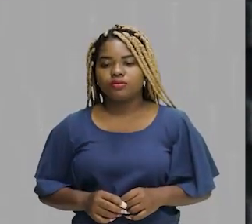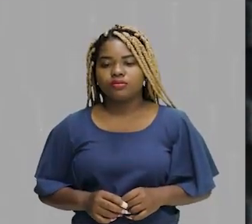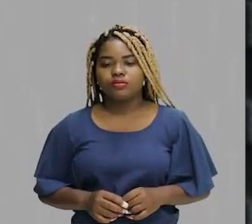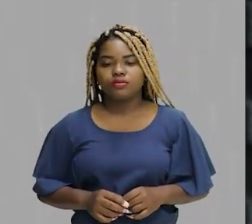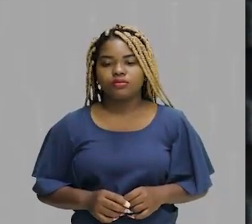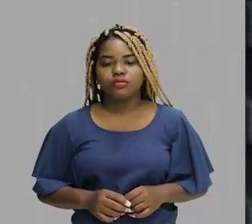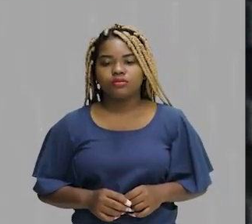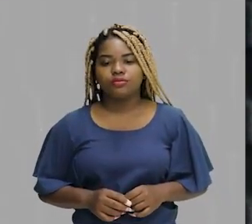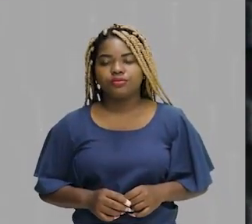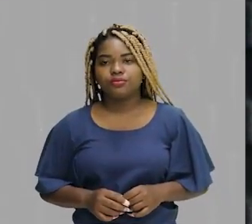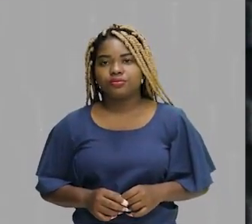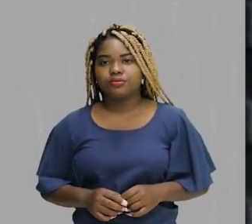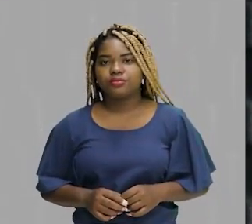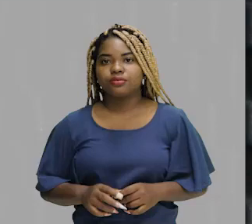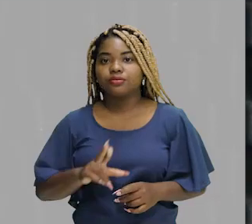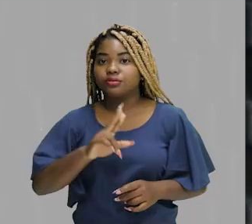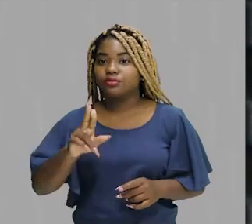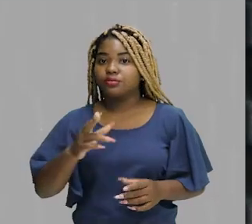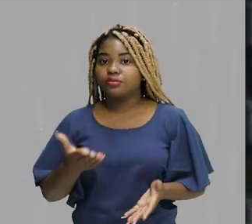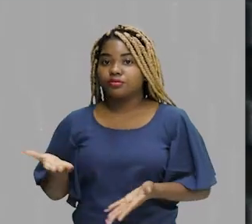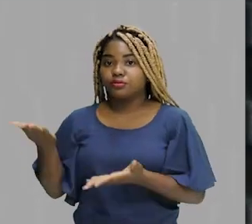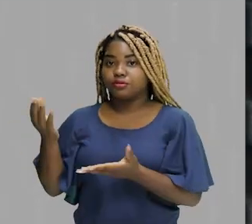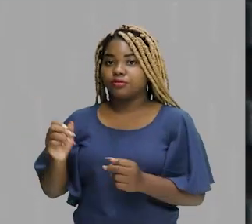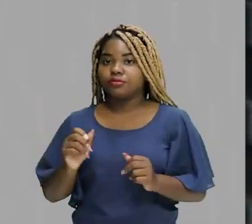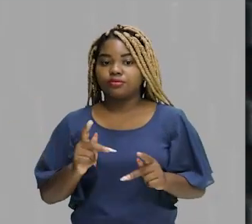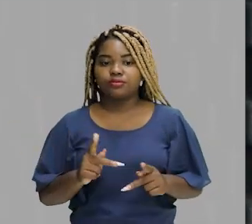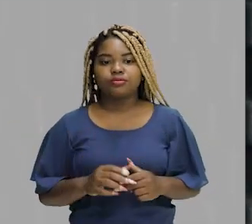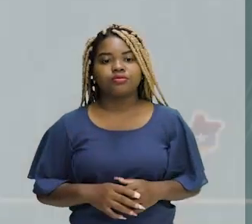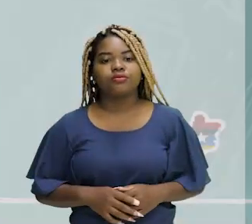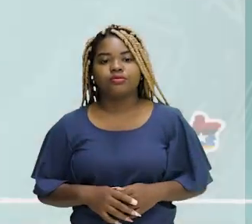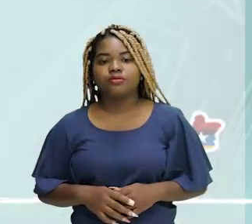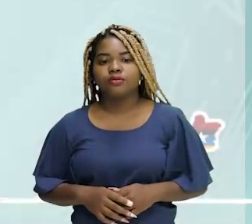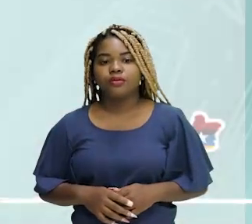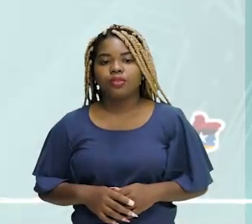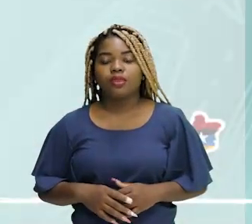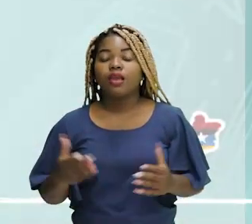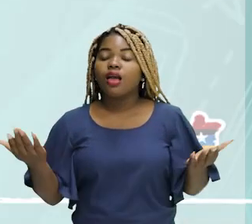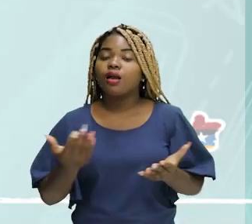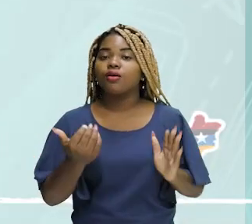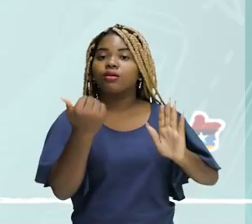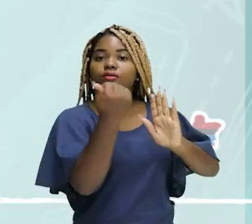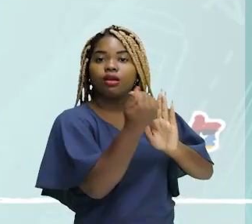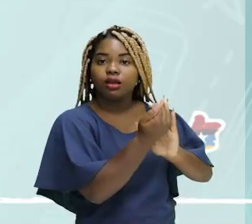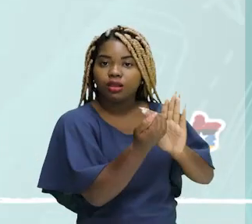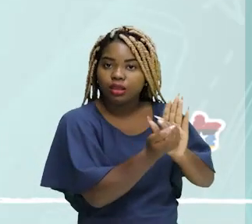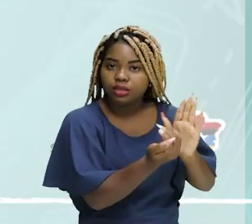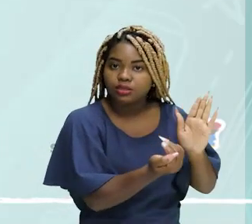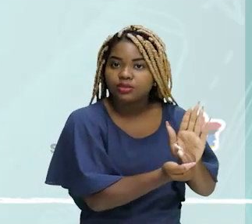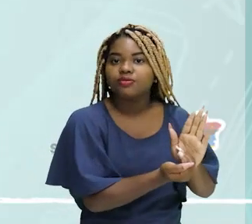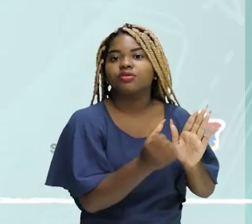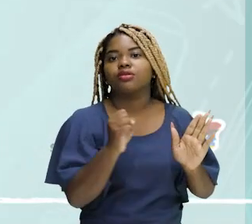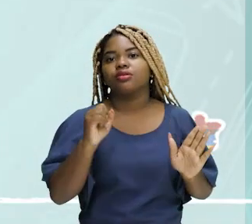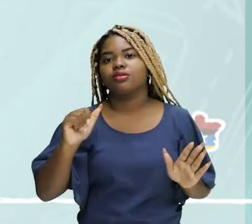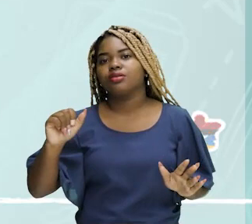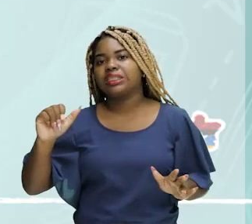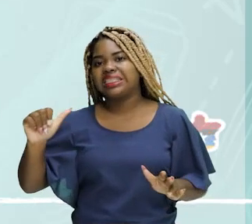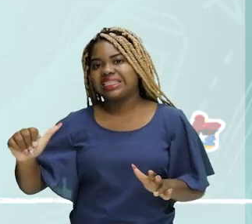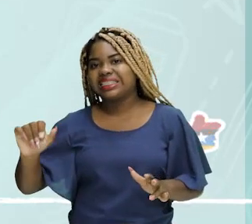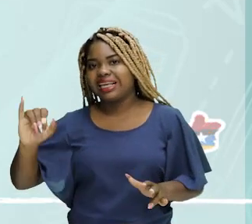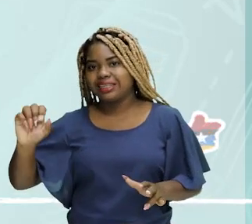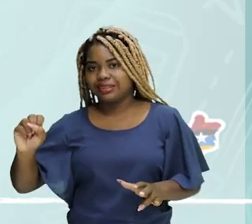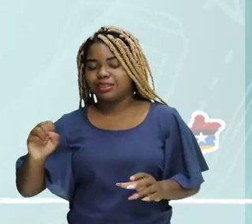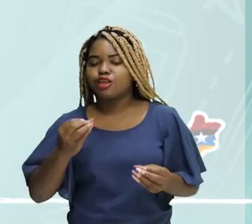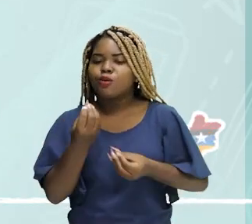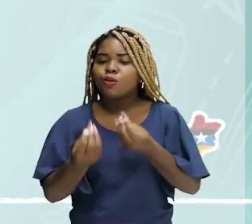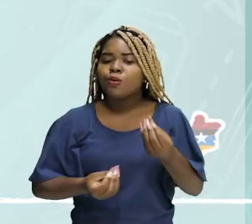ou sulfato férrico. Show de bola? Bom, e a classificação dos sais? Como que os sais se